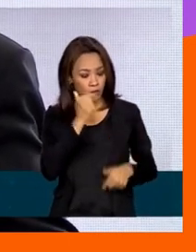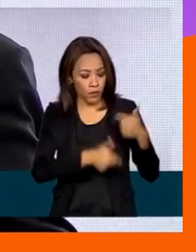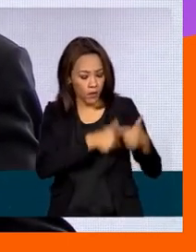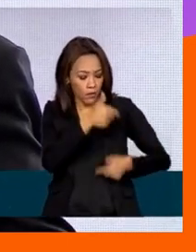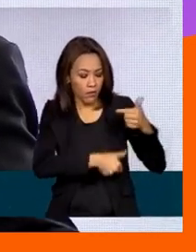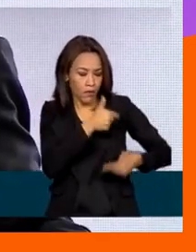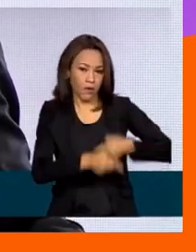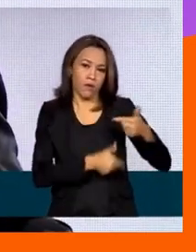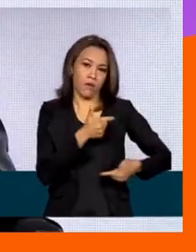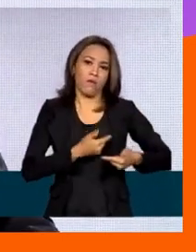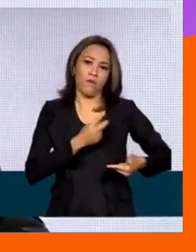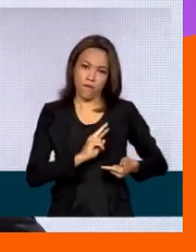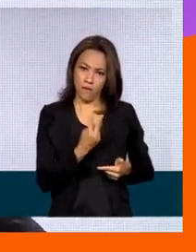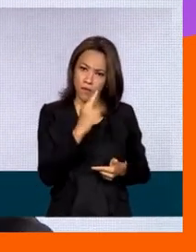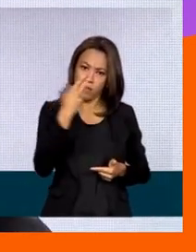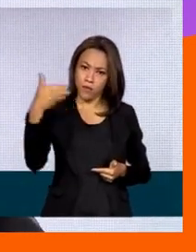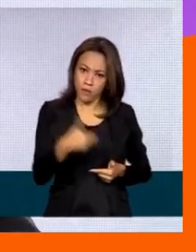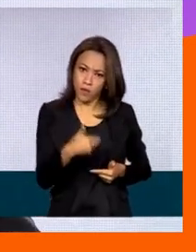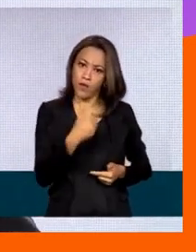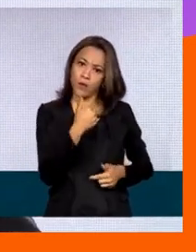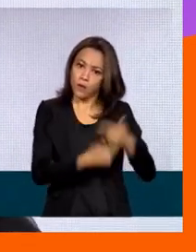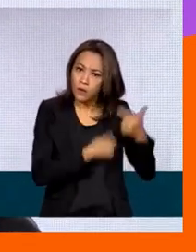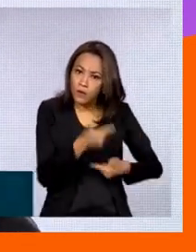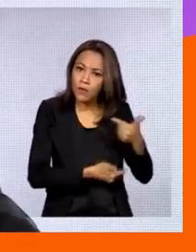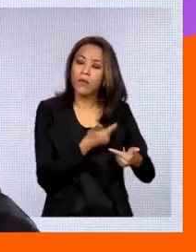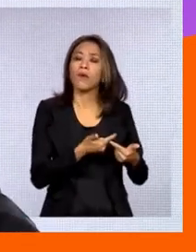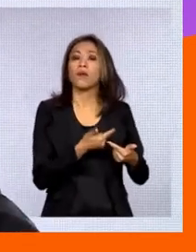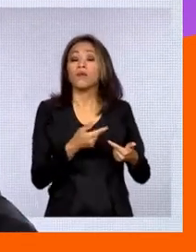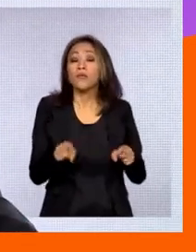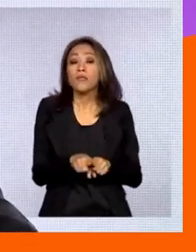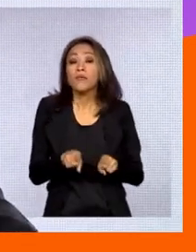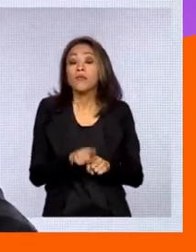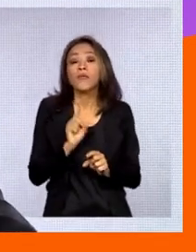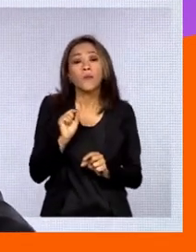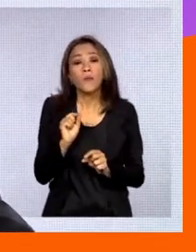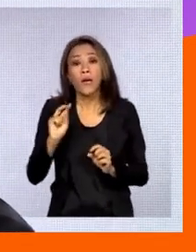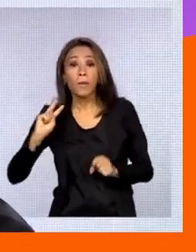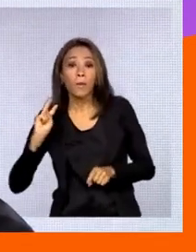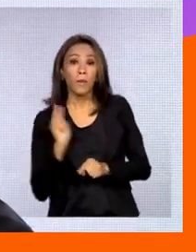valorizar o trabalho e trazer a proteção social